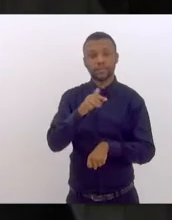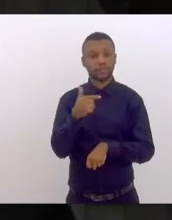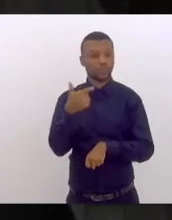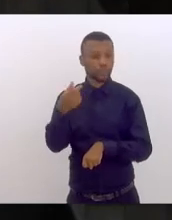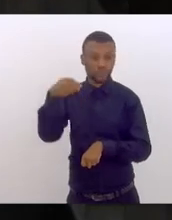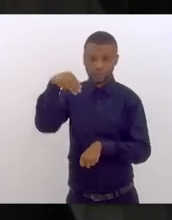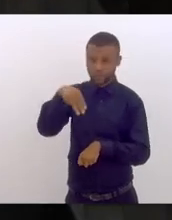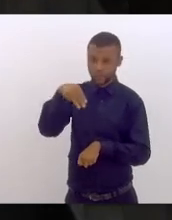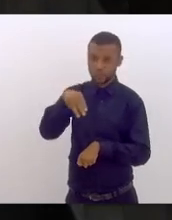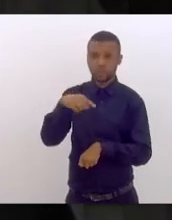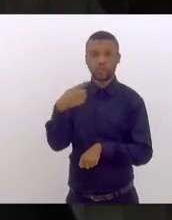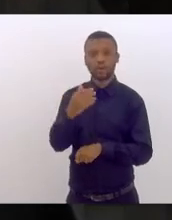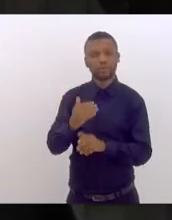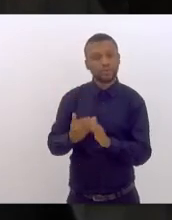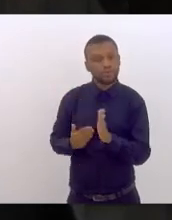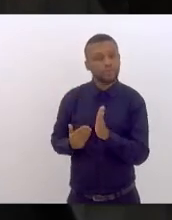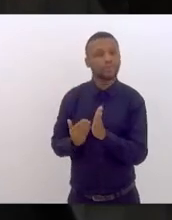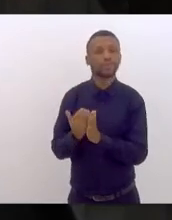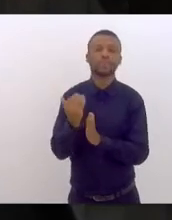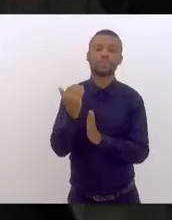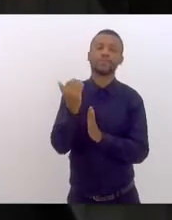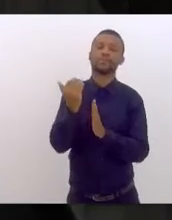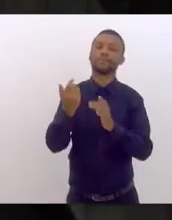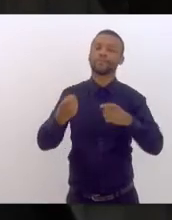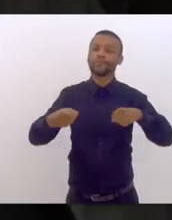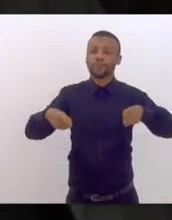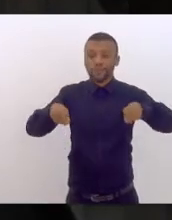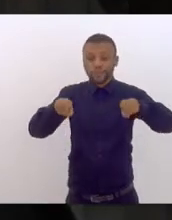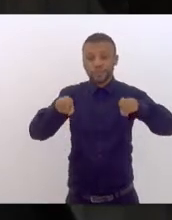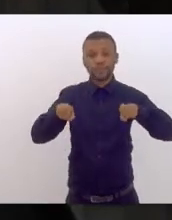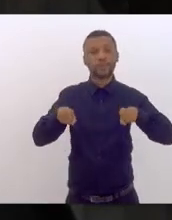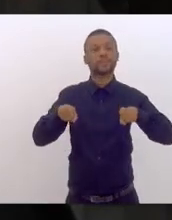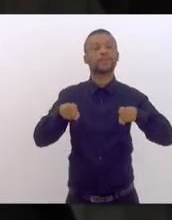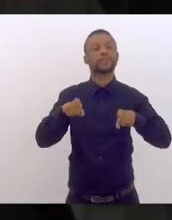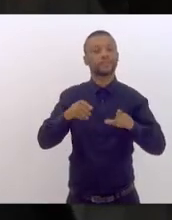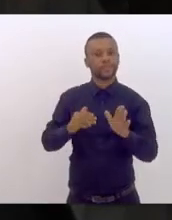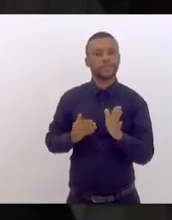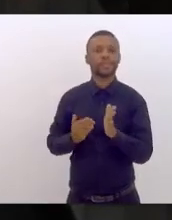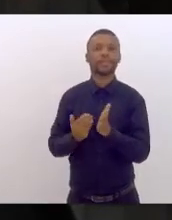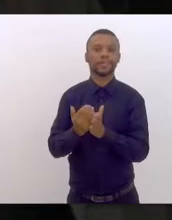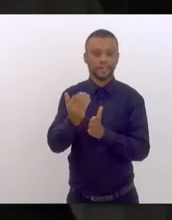nós iniciamos o nosso expediente inicial